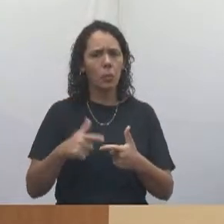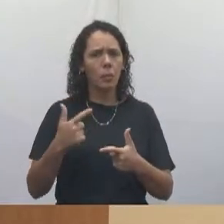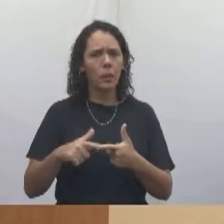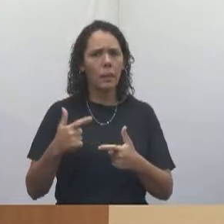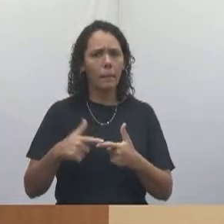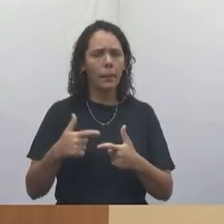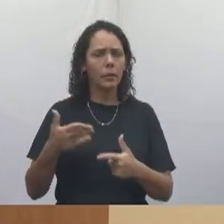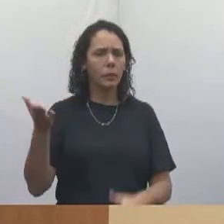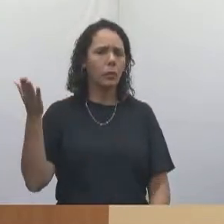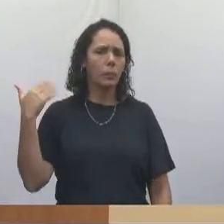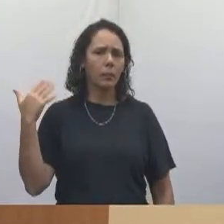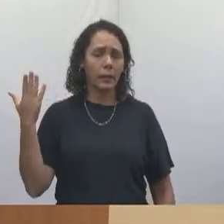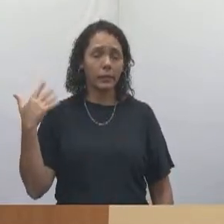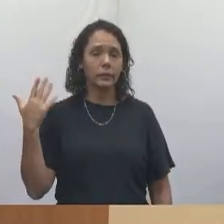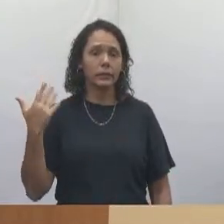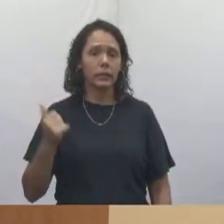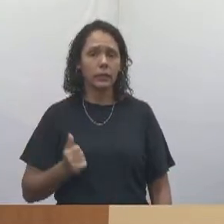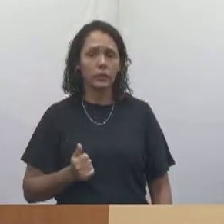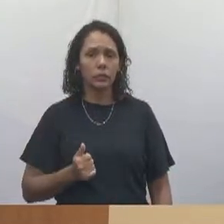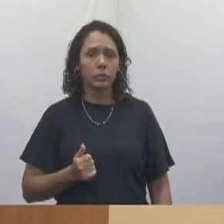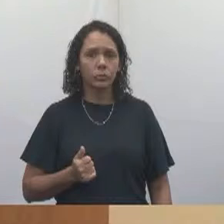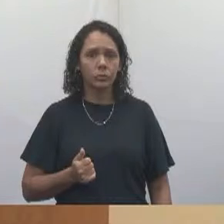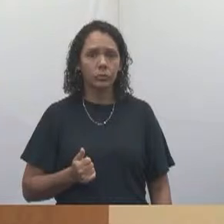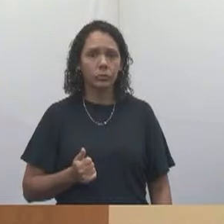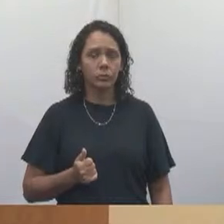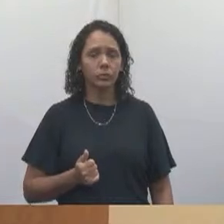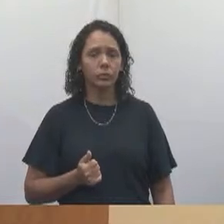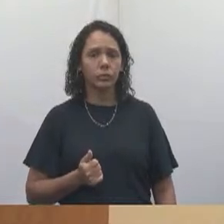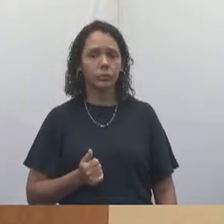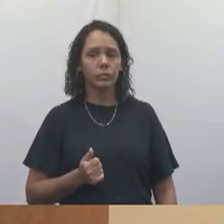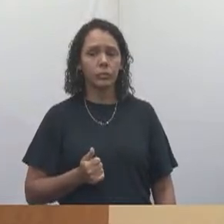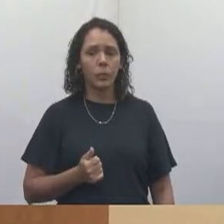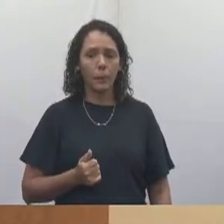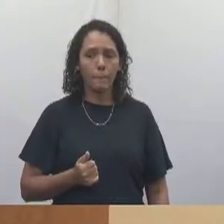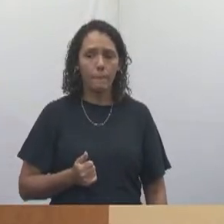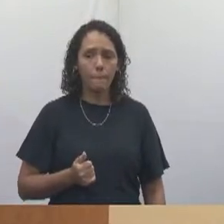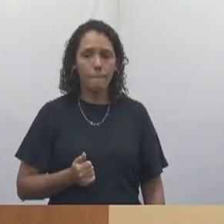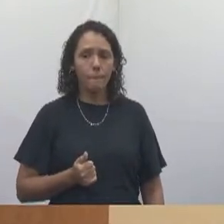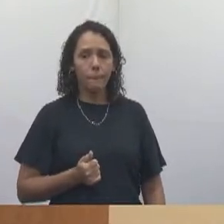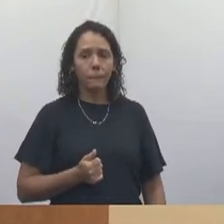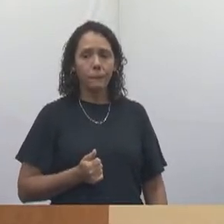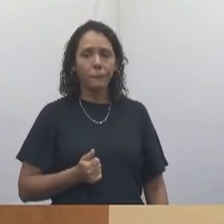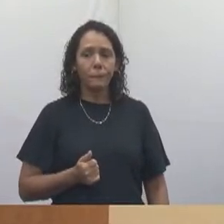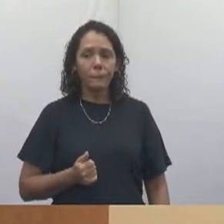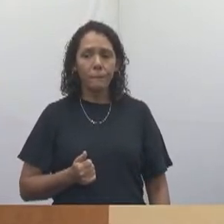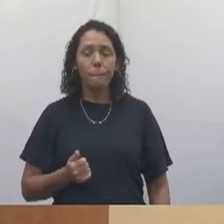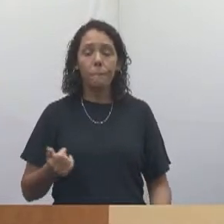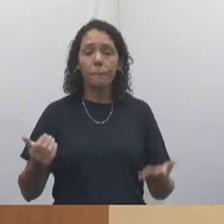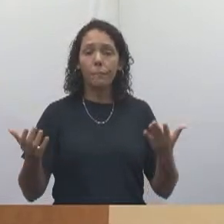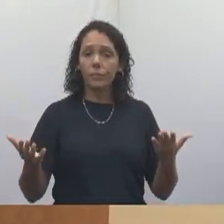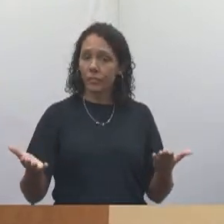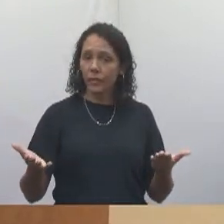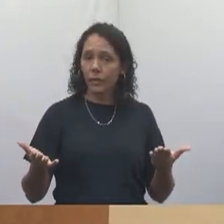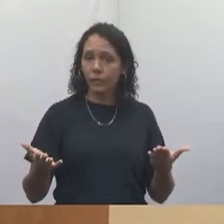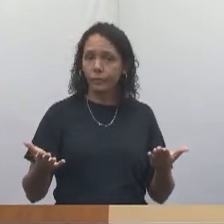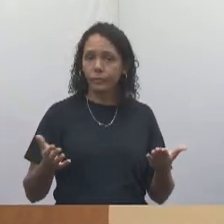caçambas, várias caçambas para limpar a cidade de Jacareí. Então é sobre isso. Quando a gente vem